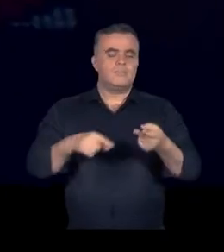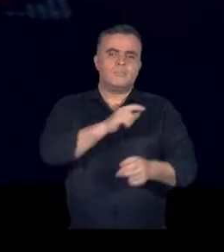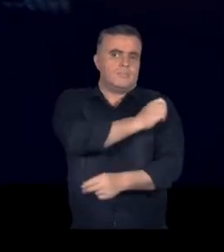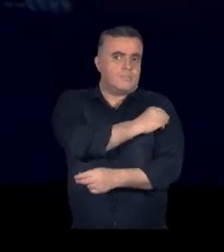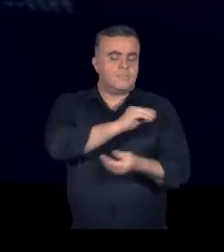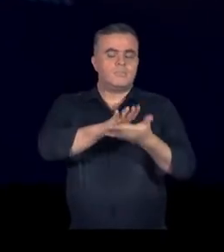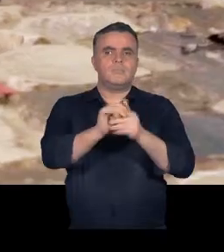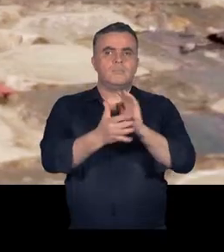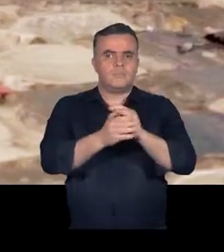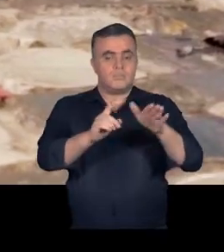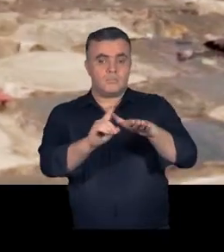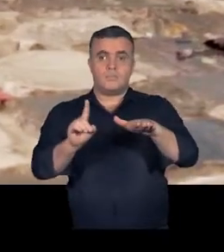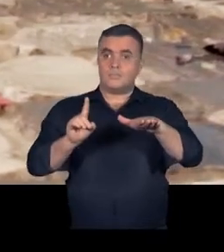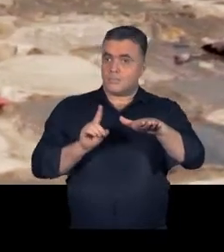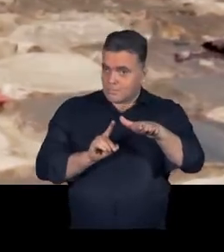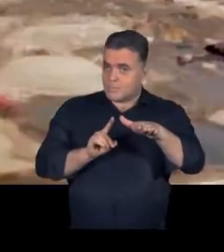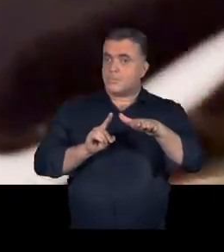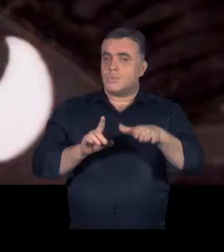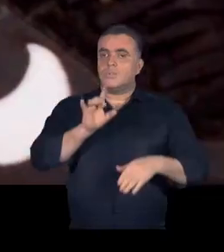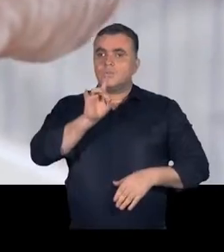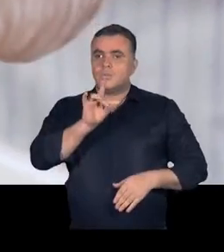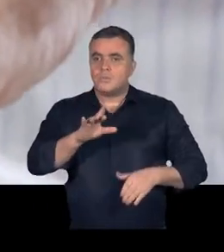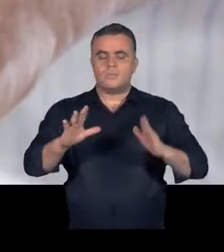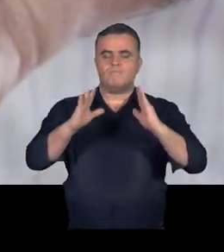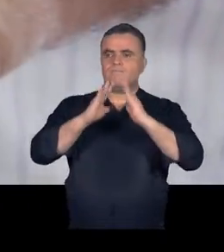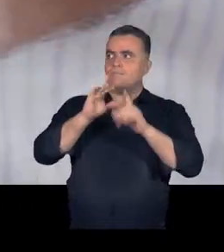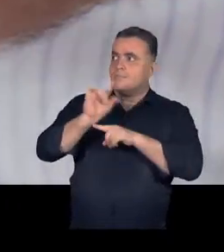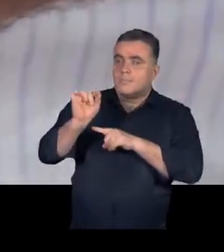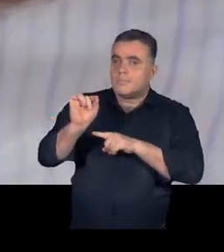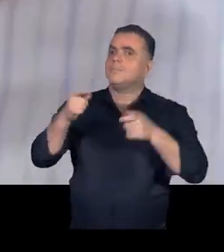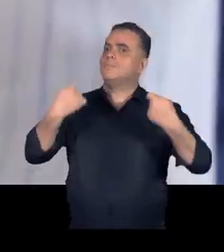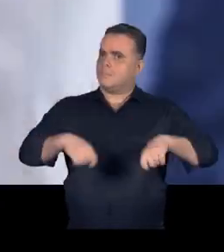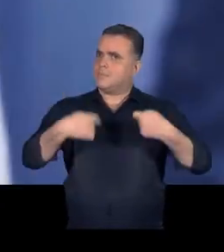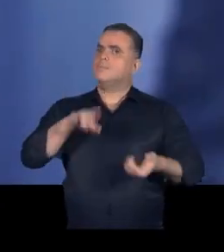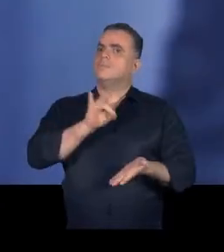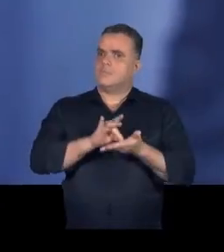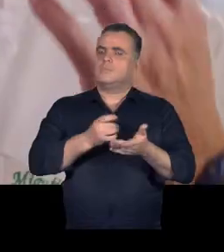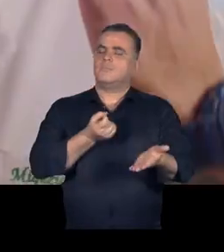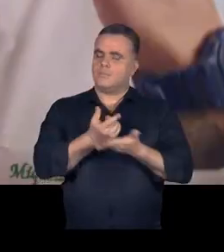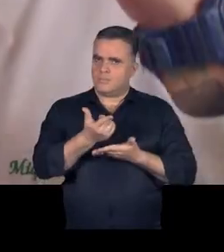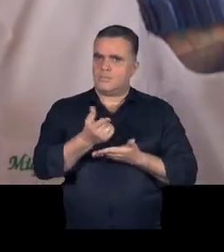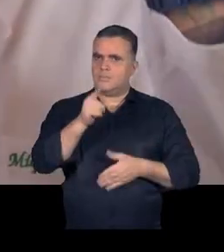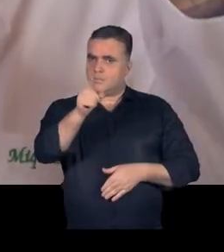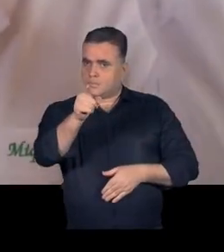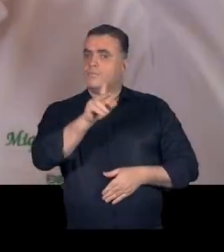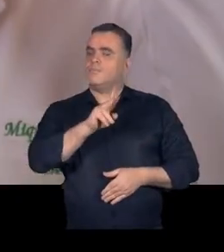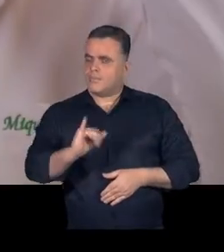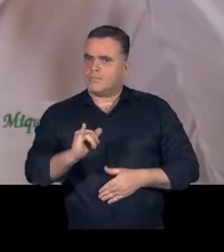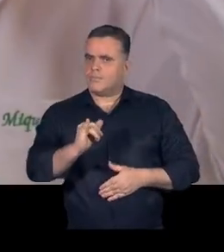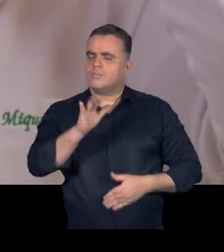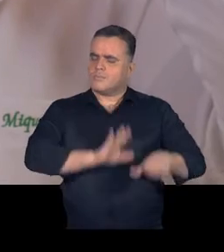álcool em gel, manter o distanciamento social e só sair de casa quando necessário. Sua vez vai